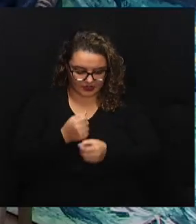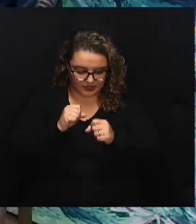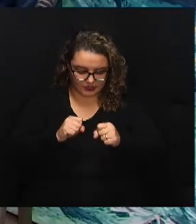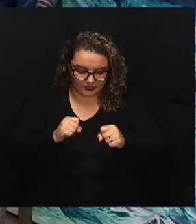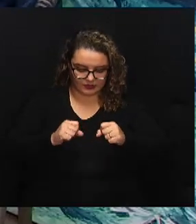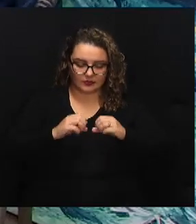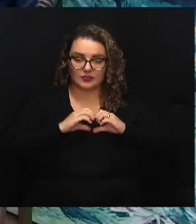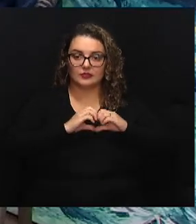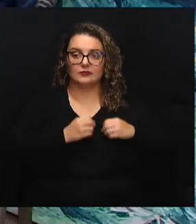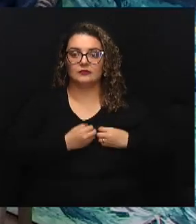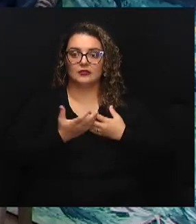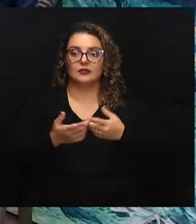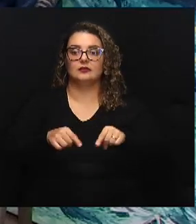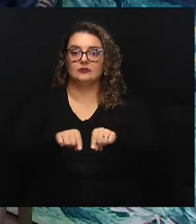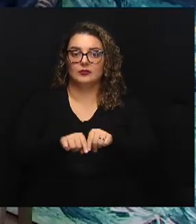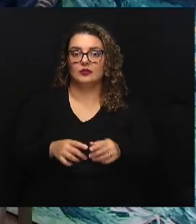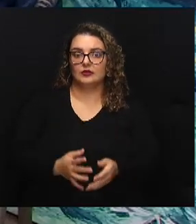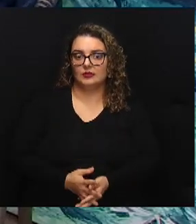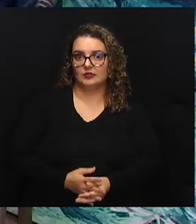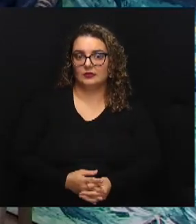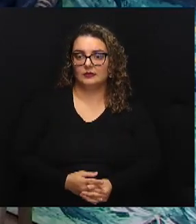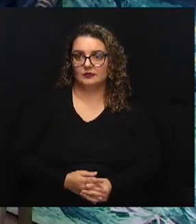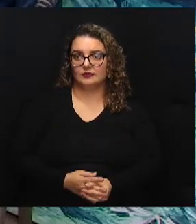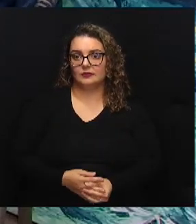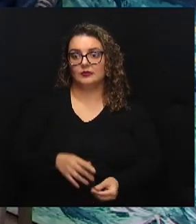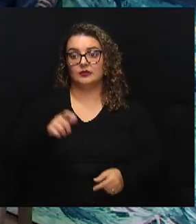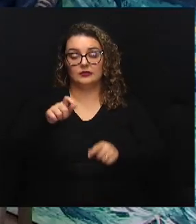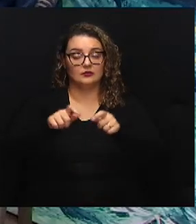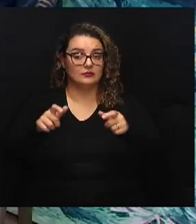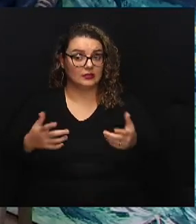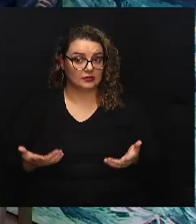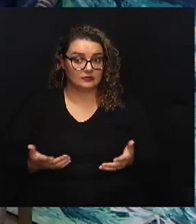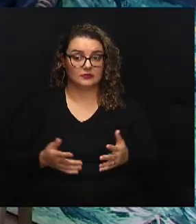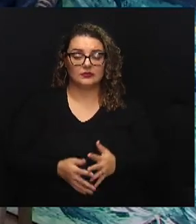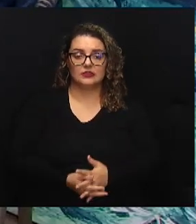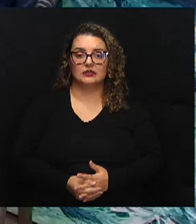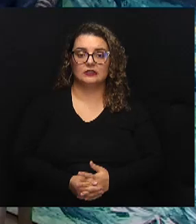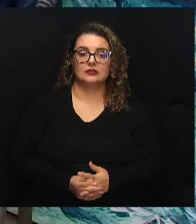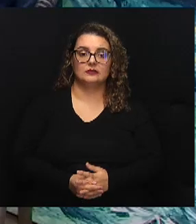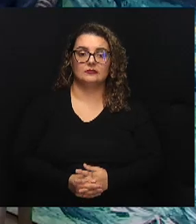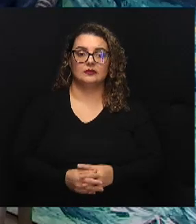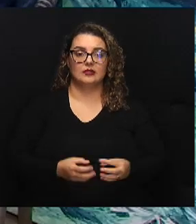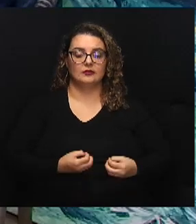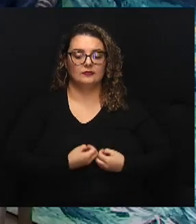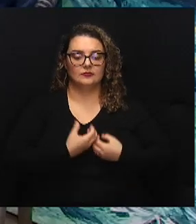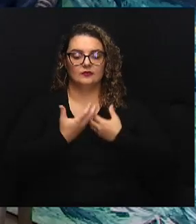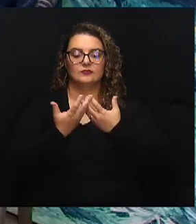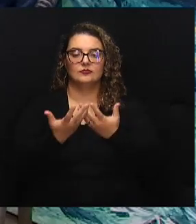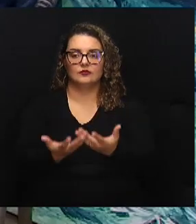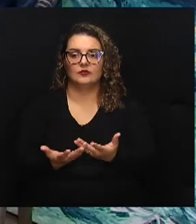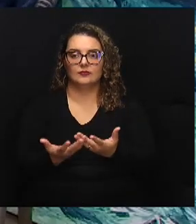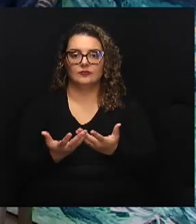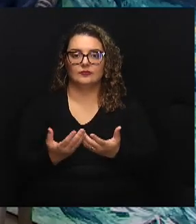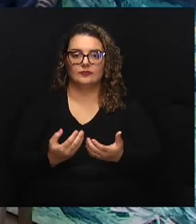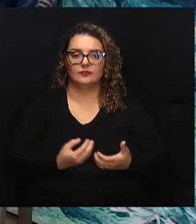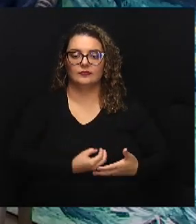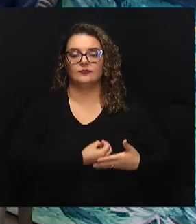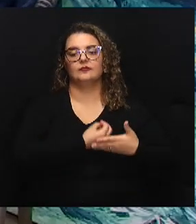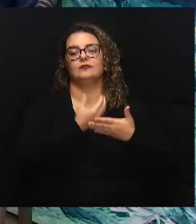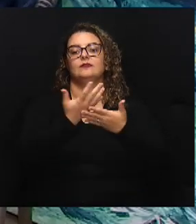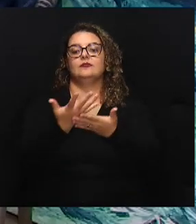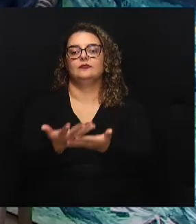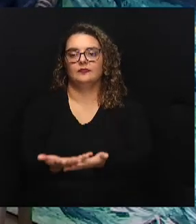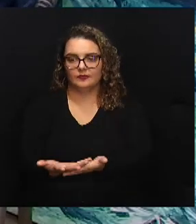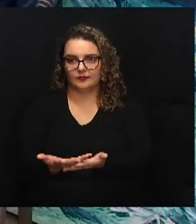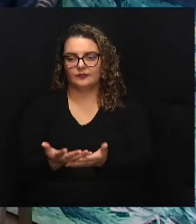amor também. Então, que as pessoas se entreguem, se ofereçam